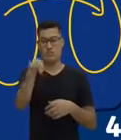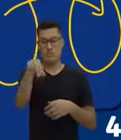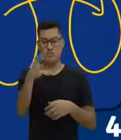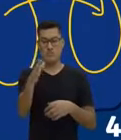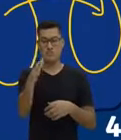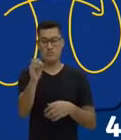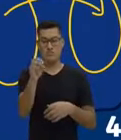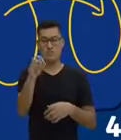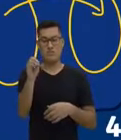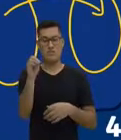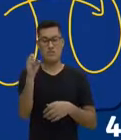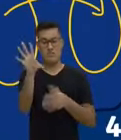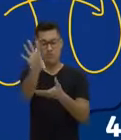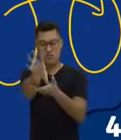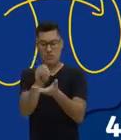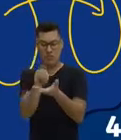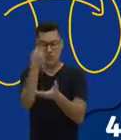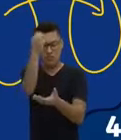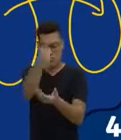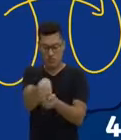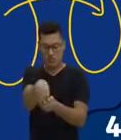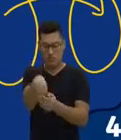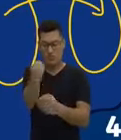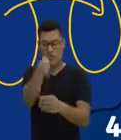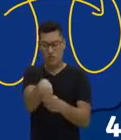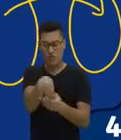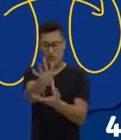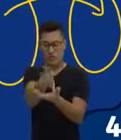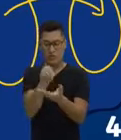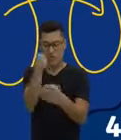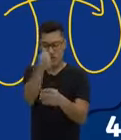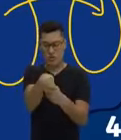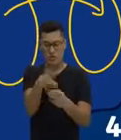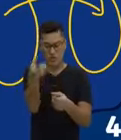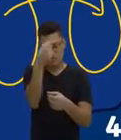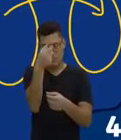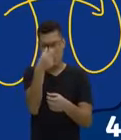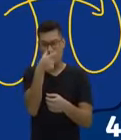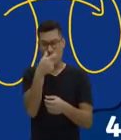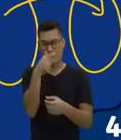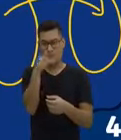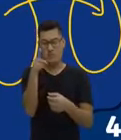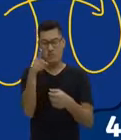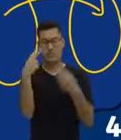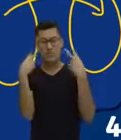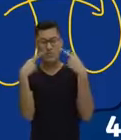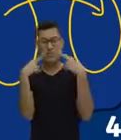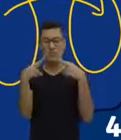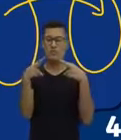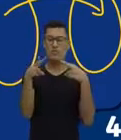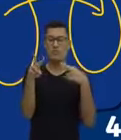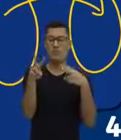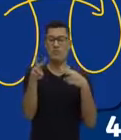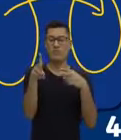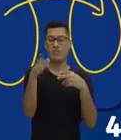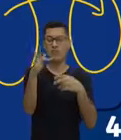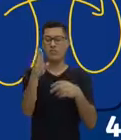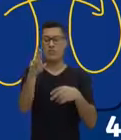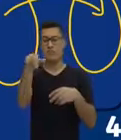grau. Então, grava isso aí. Se o maior expoente que aparece na tua variável, lá na função, é